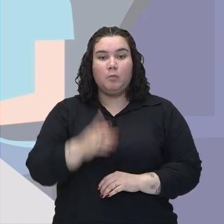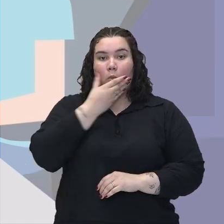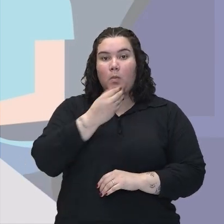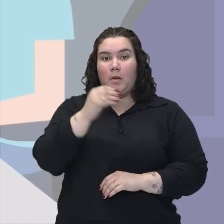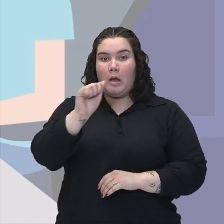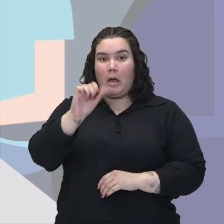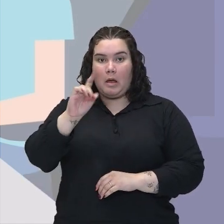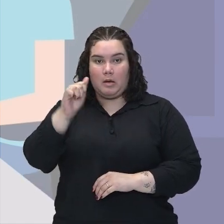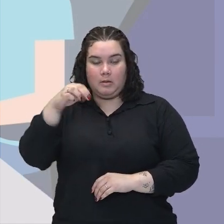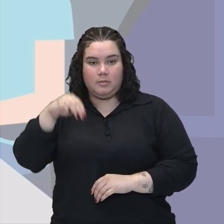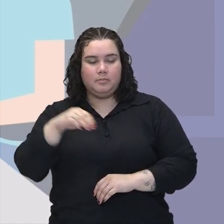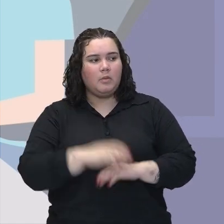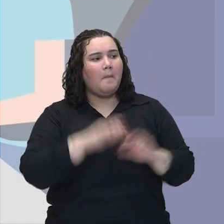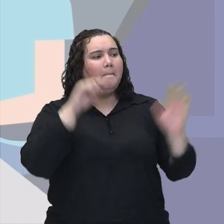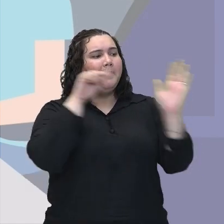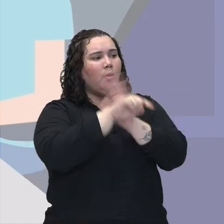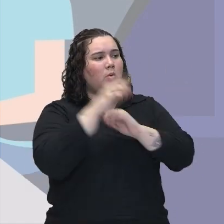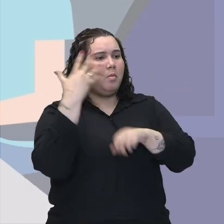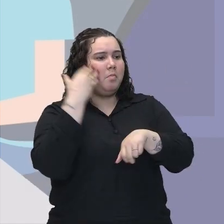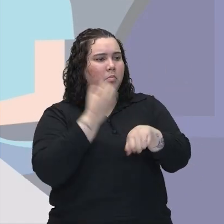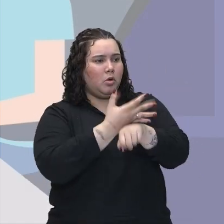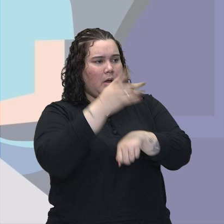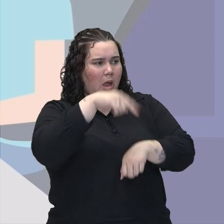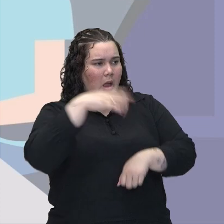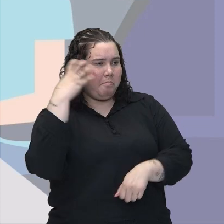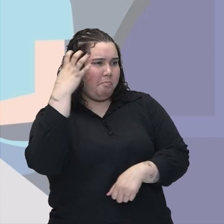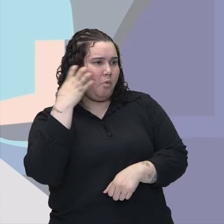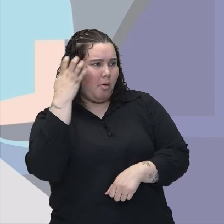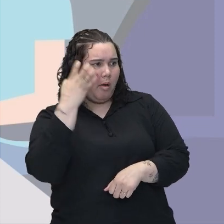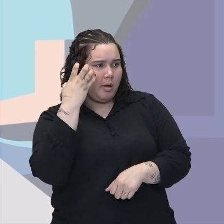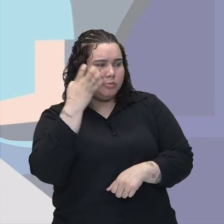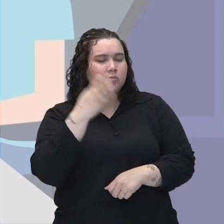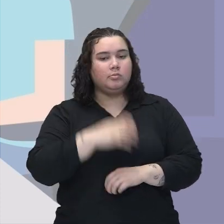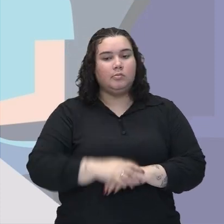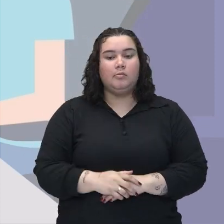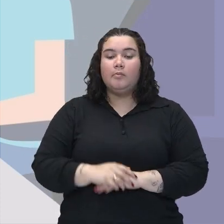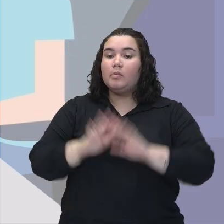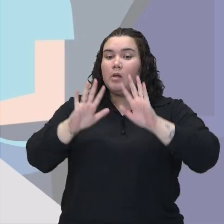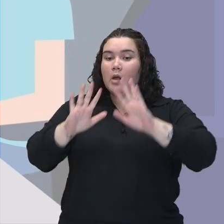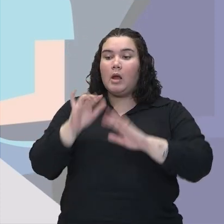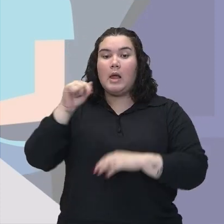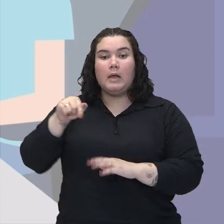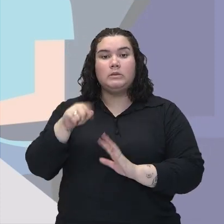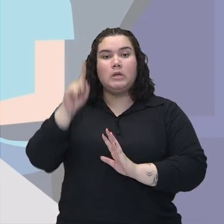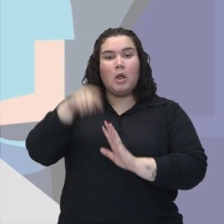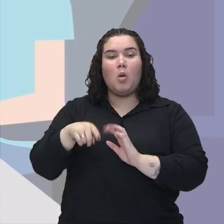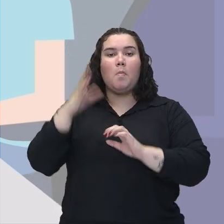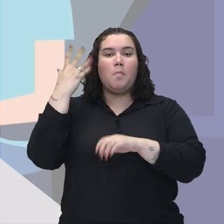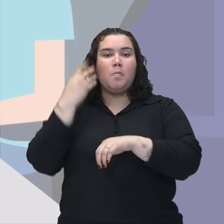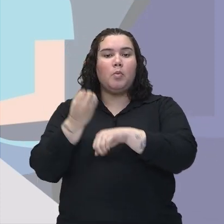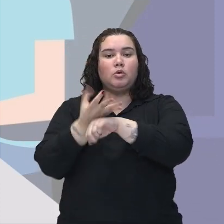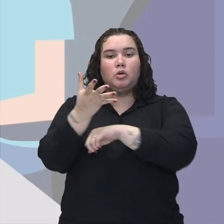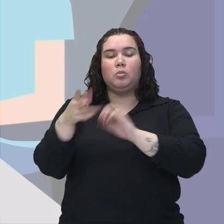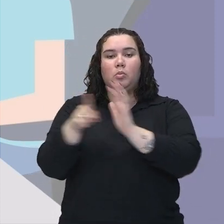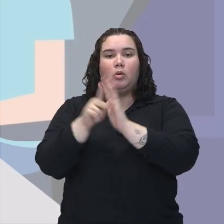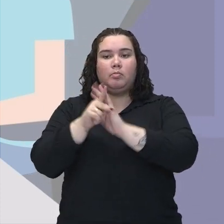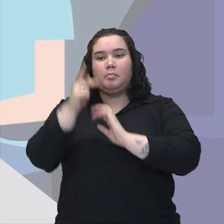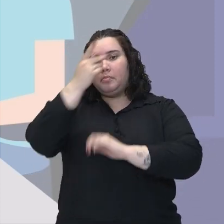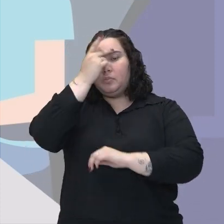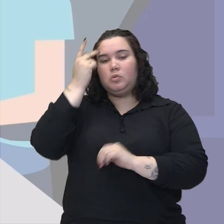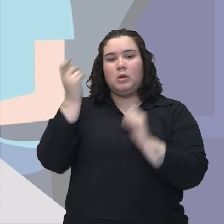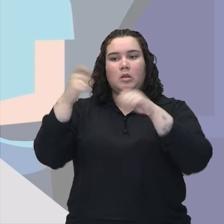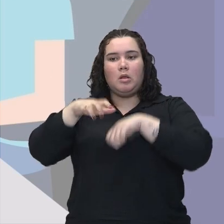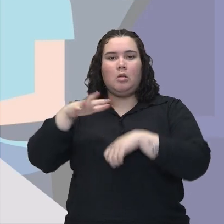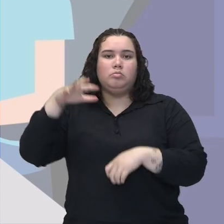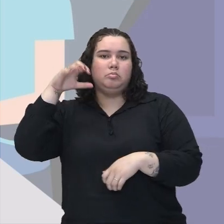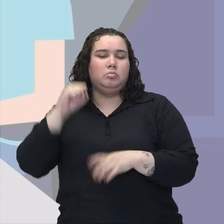Podcast é como um programa de rádio? Os podcasts são programas de áudio sob demanda. O ouvinte pode escutá-los na